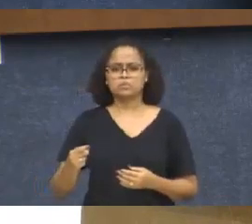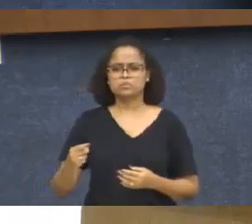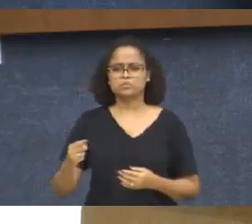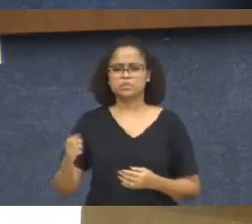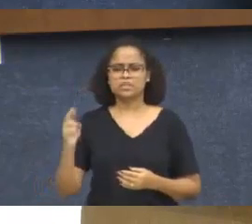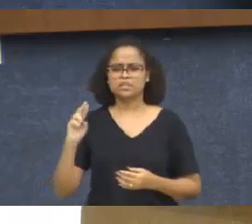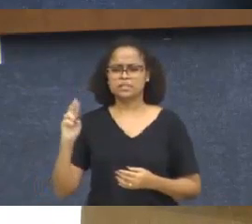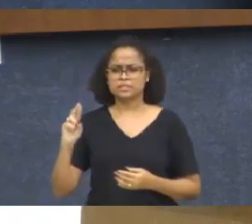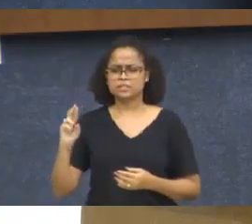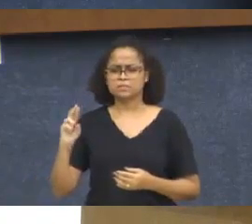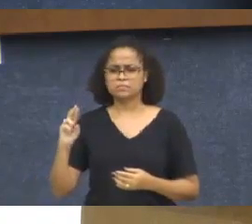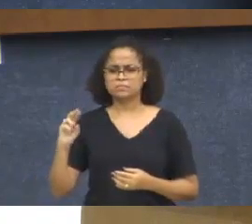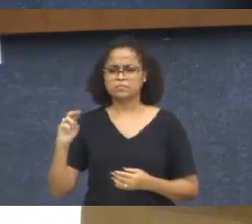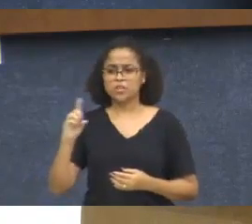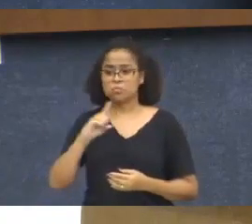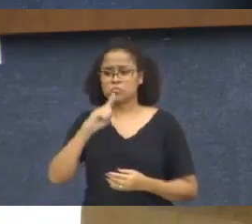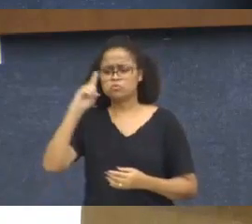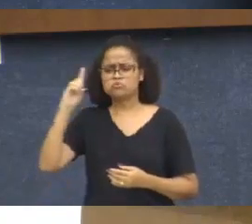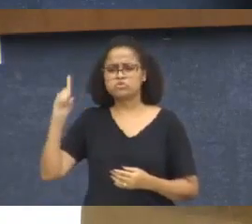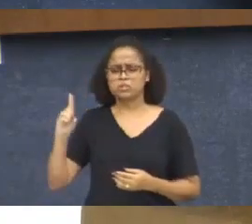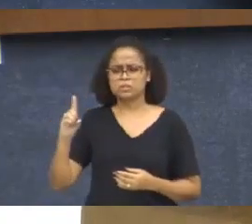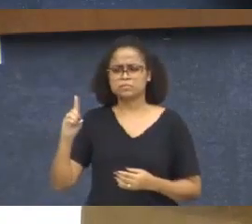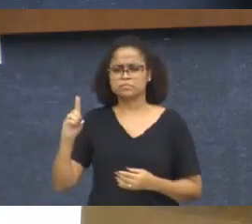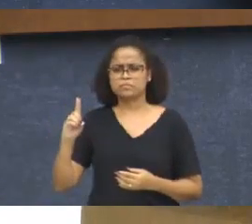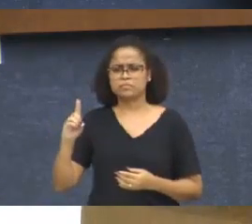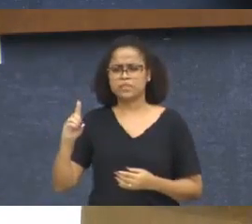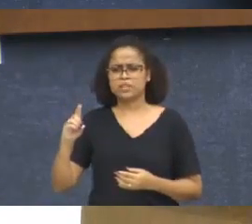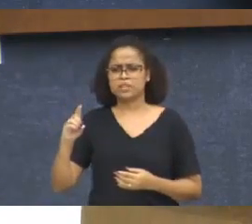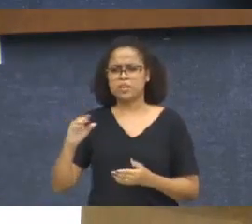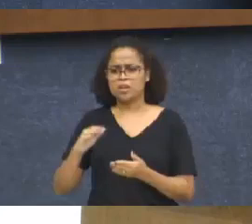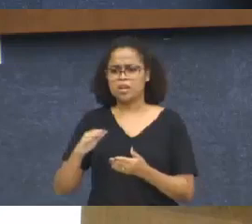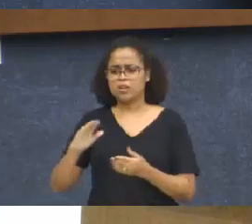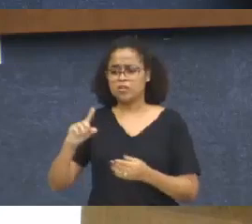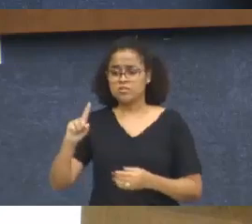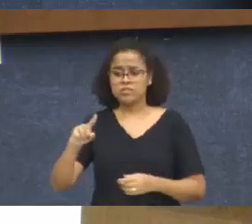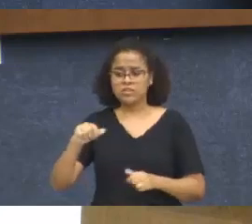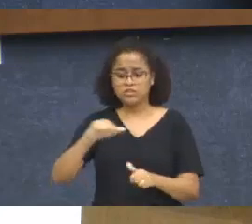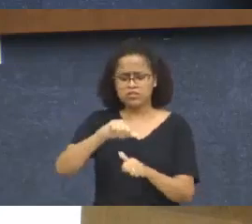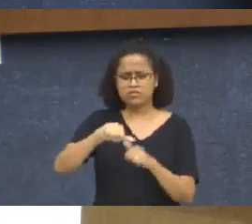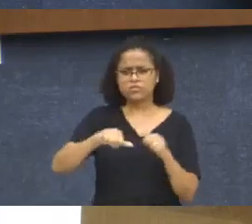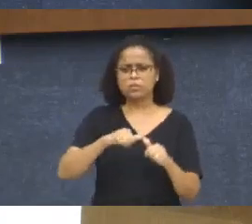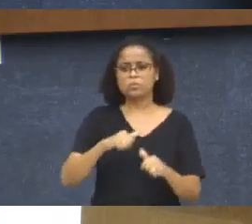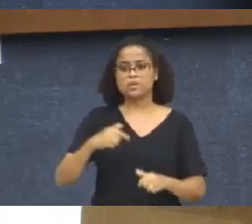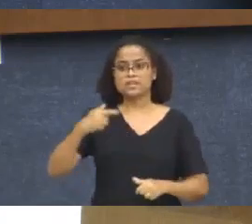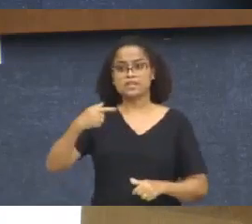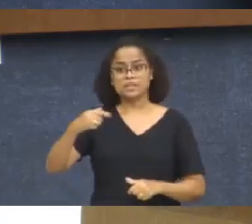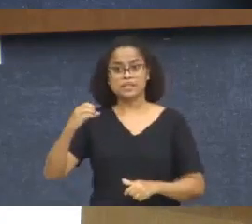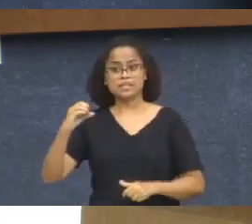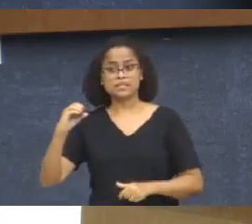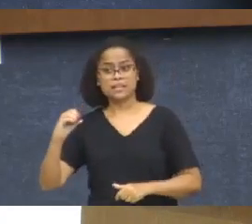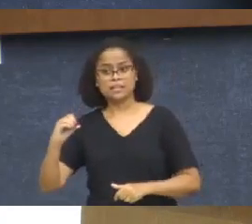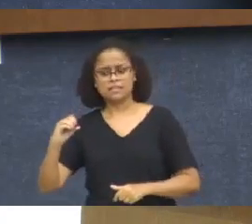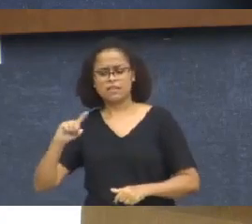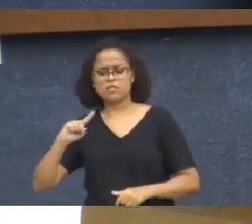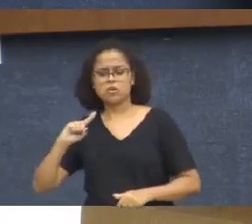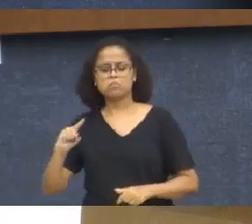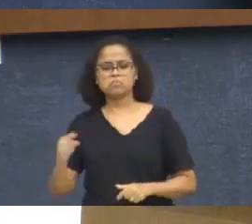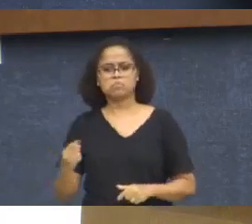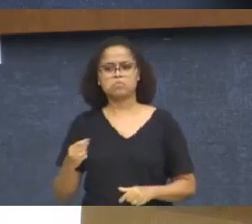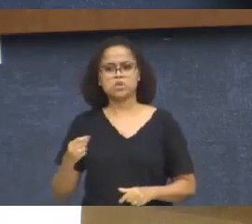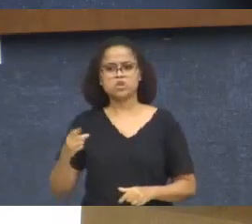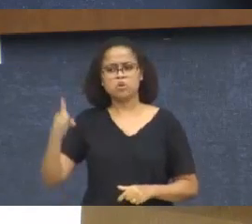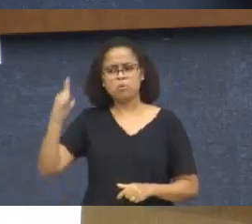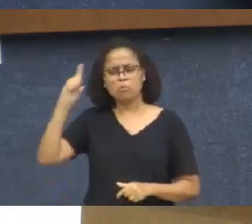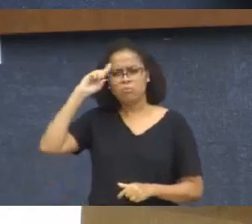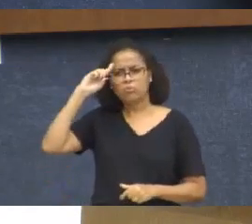o descumprimento, ela passou para R$70 mil por dia. Também nada de pagamento. E aí